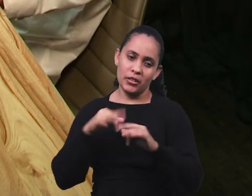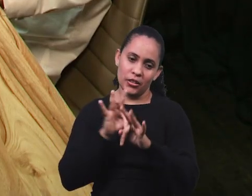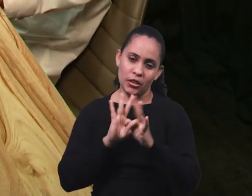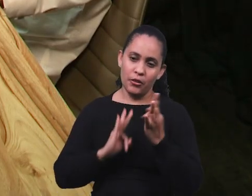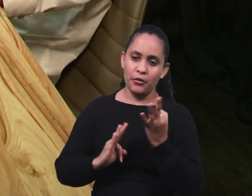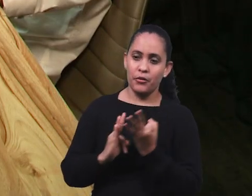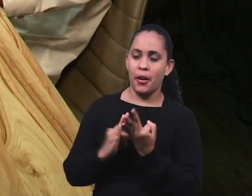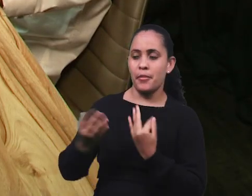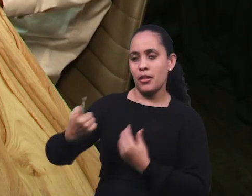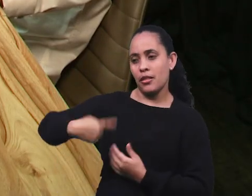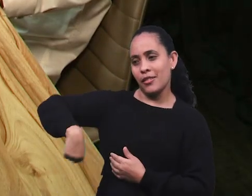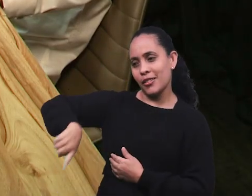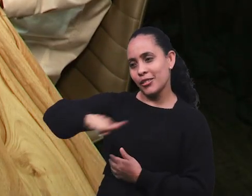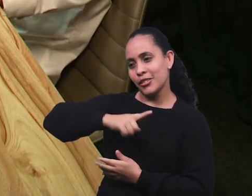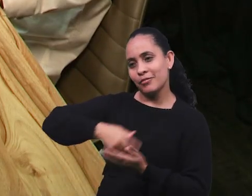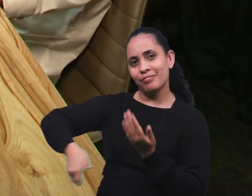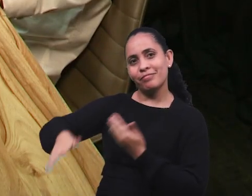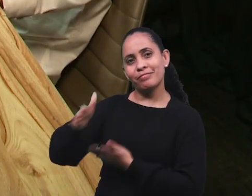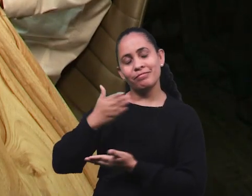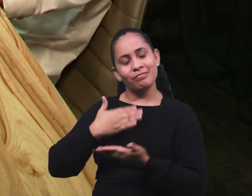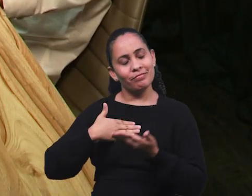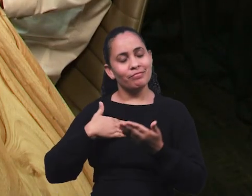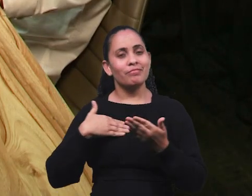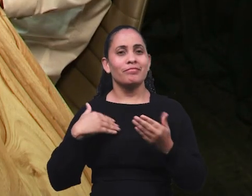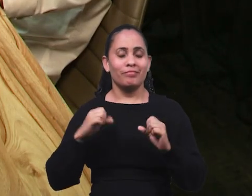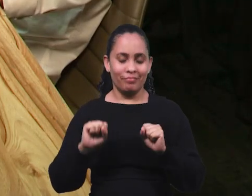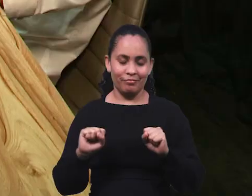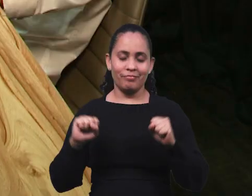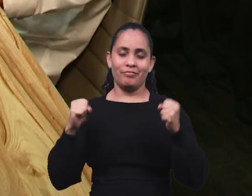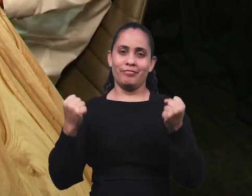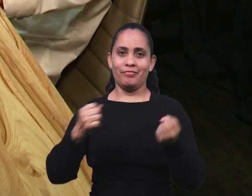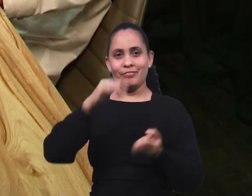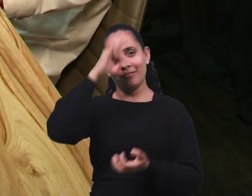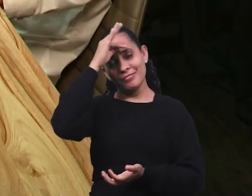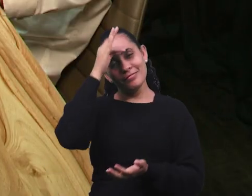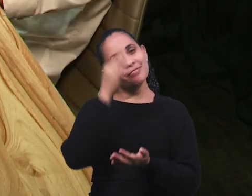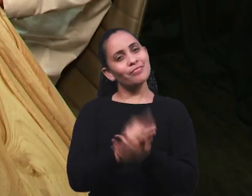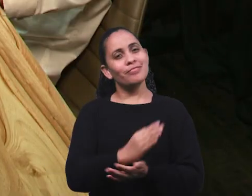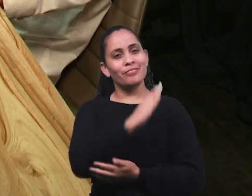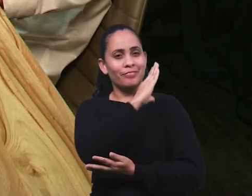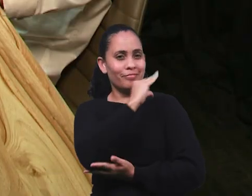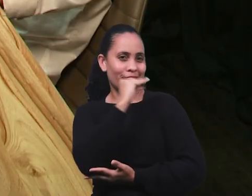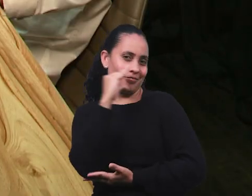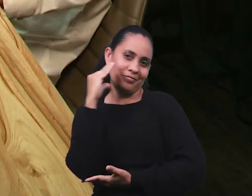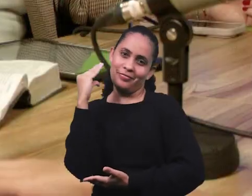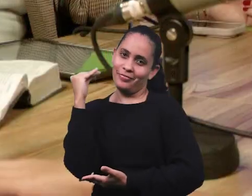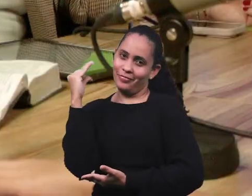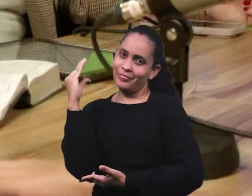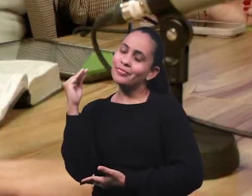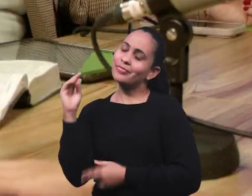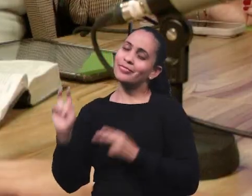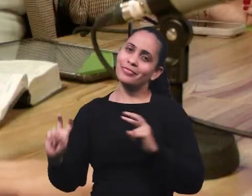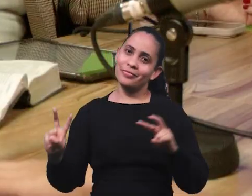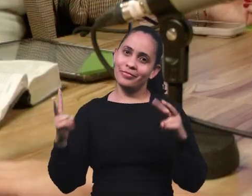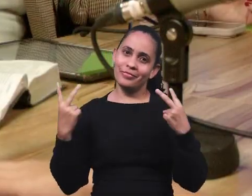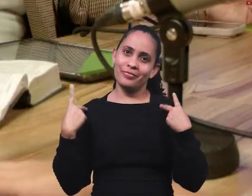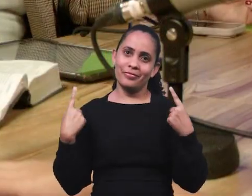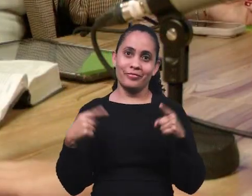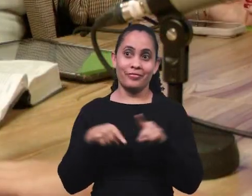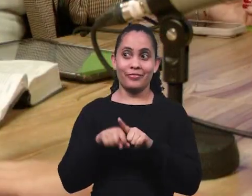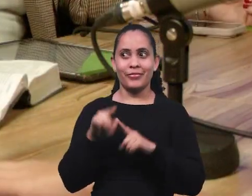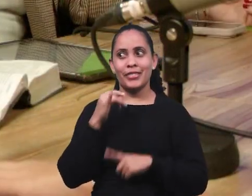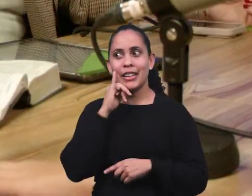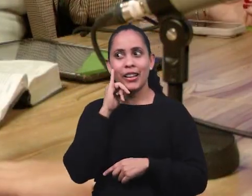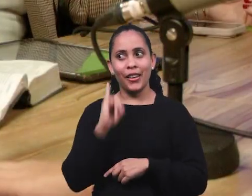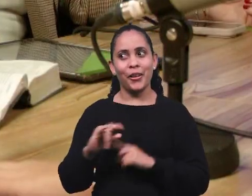de família, de vocês. Tudo isso para edificar a fé dos adolescentes que nos assistem. E